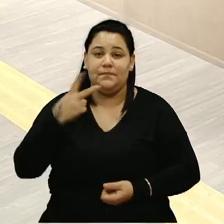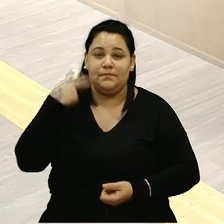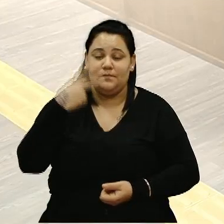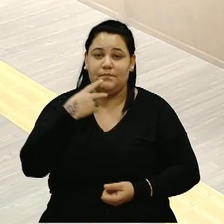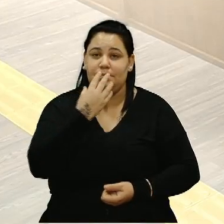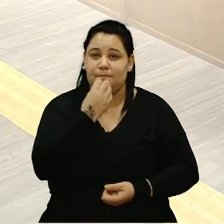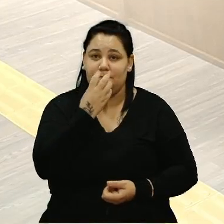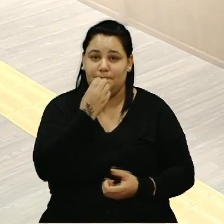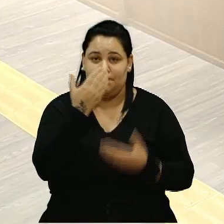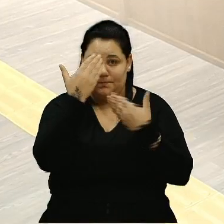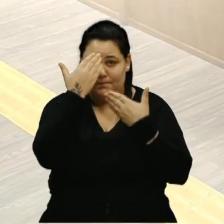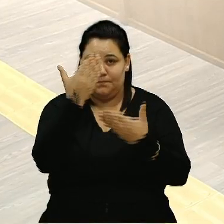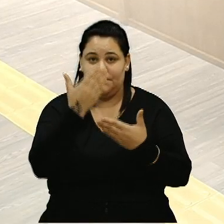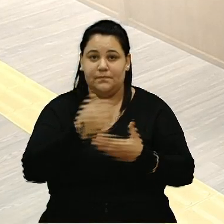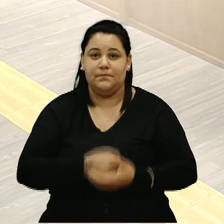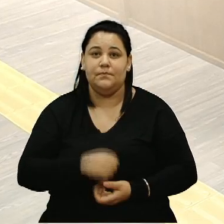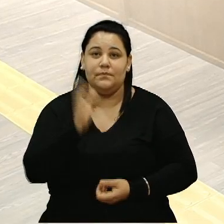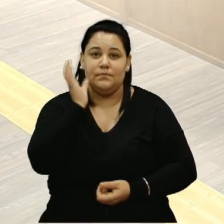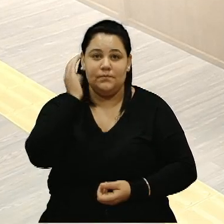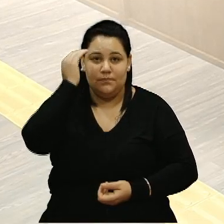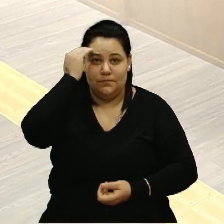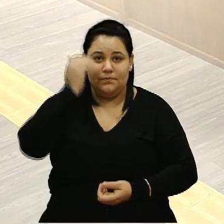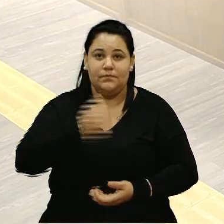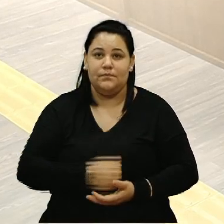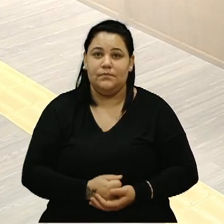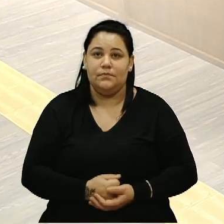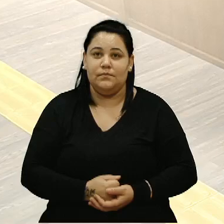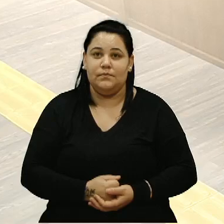agradece e abre mão. Vereador Felipe Grêmio Maier.